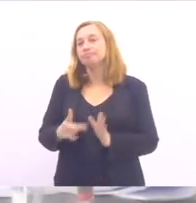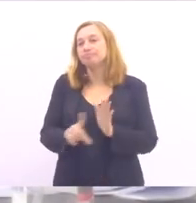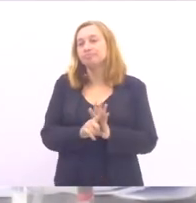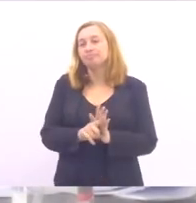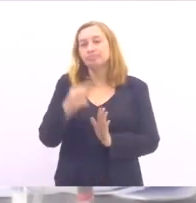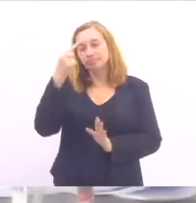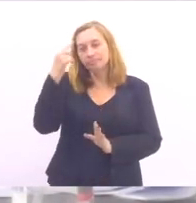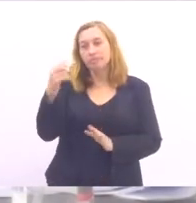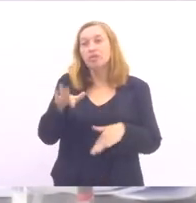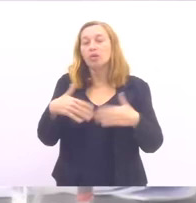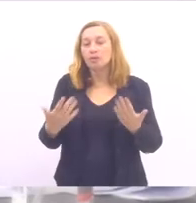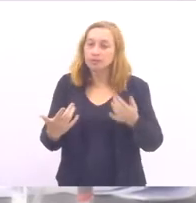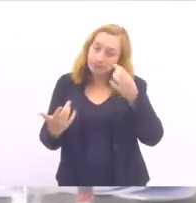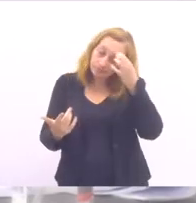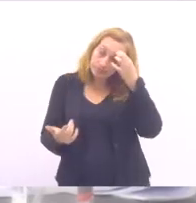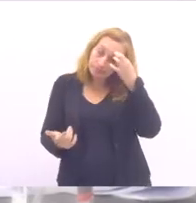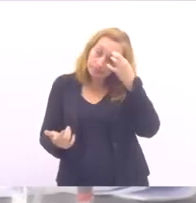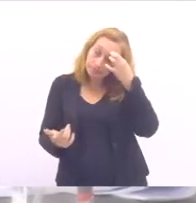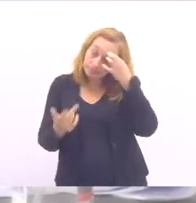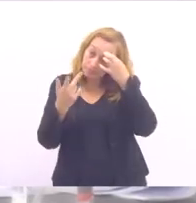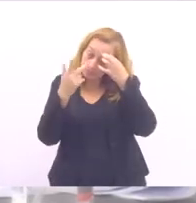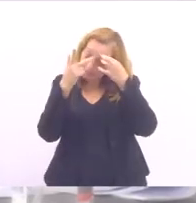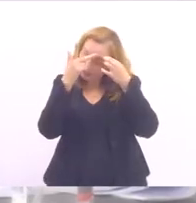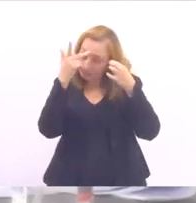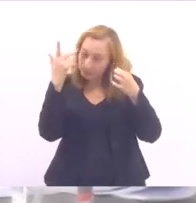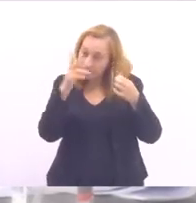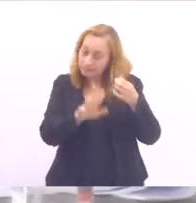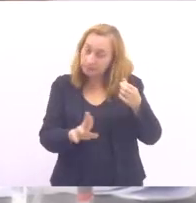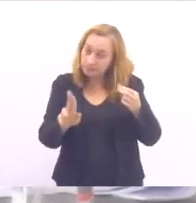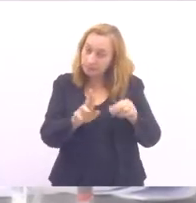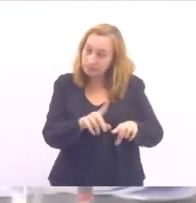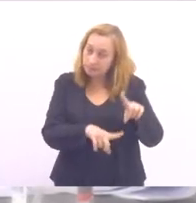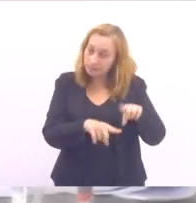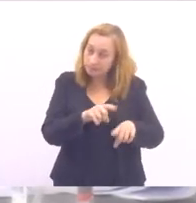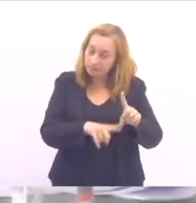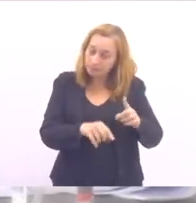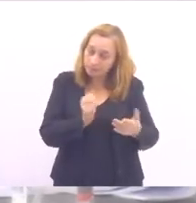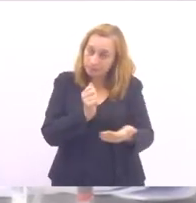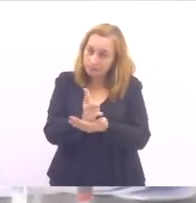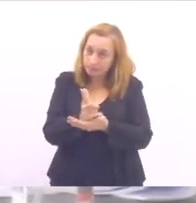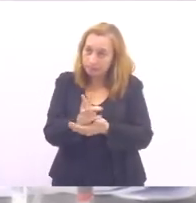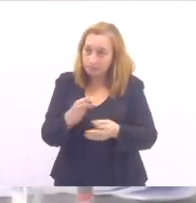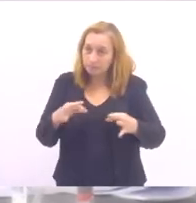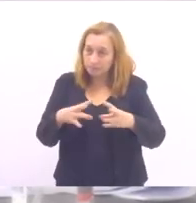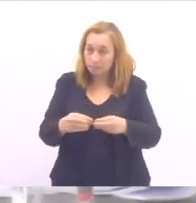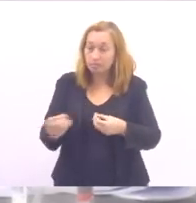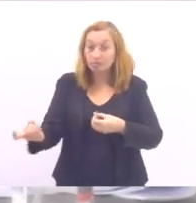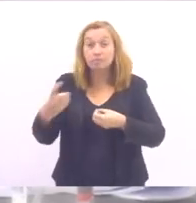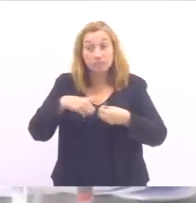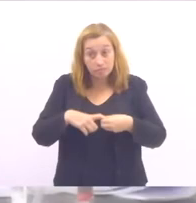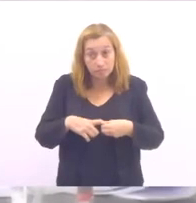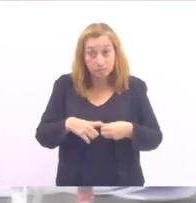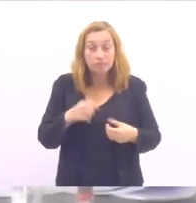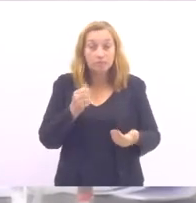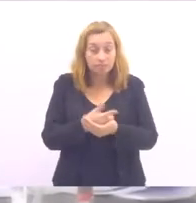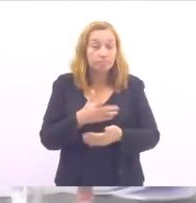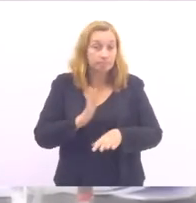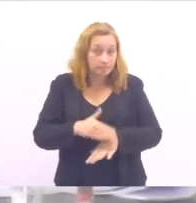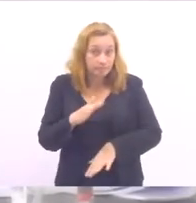ideia? Um consumidor vai para o supermercado, compra um monte de coisas. Ele vai ter que voltar para comprar